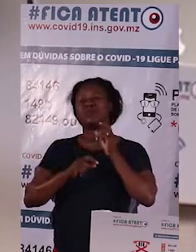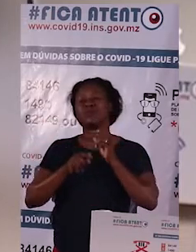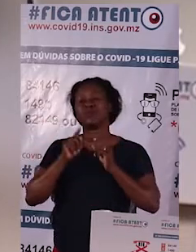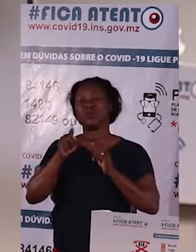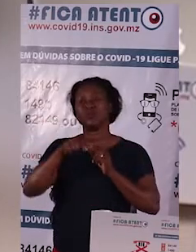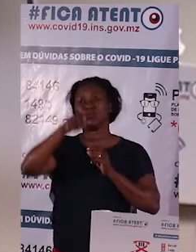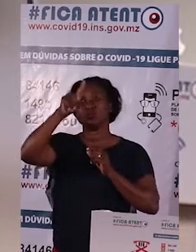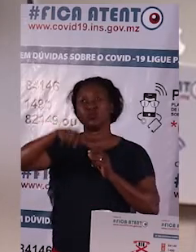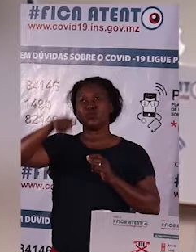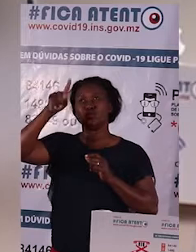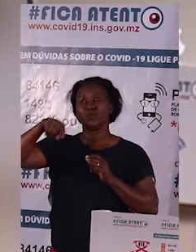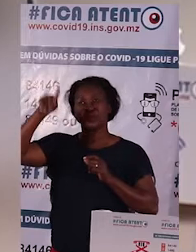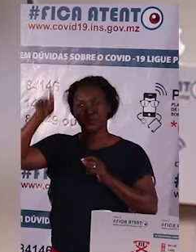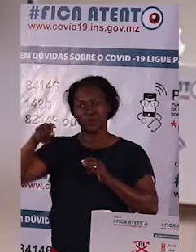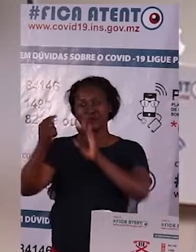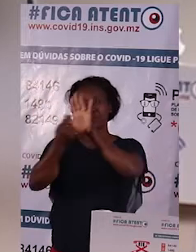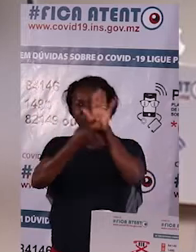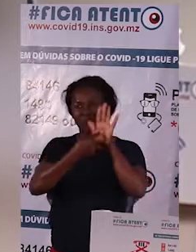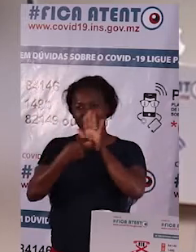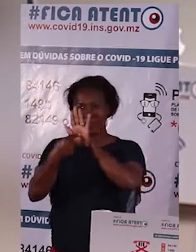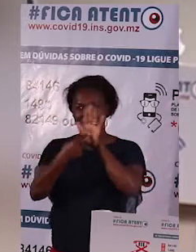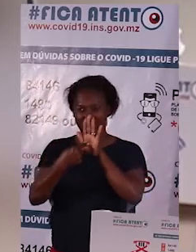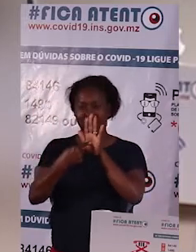o número cumulativo de